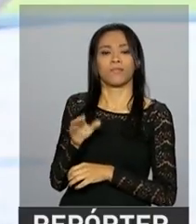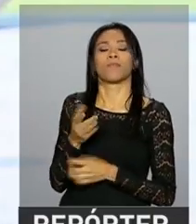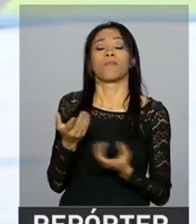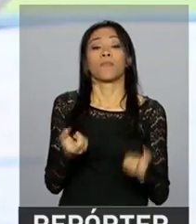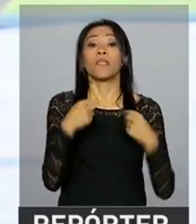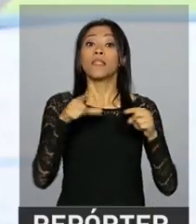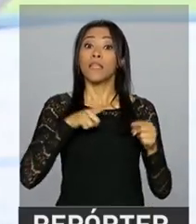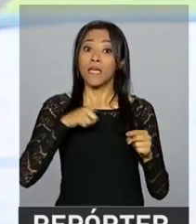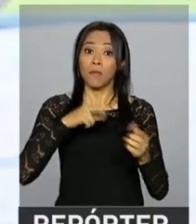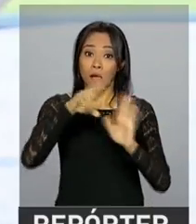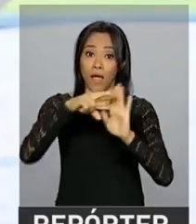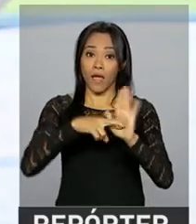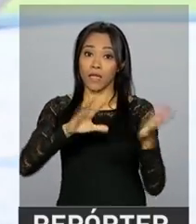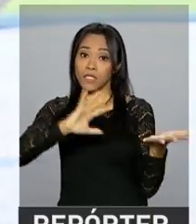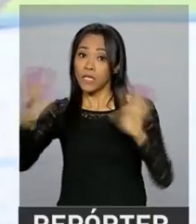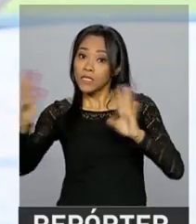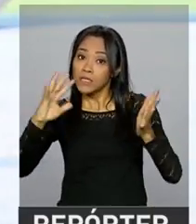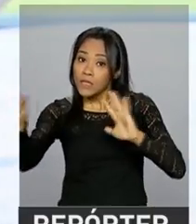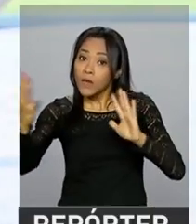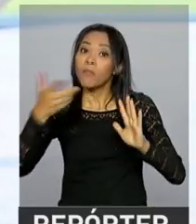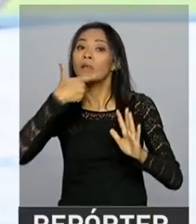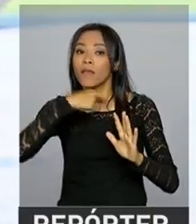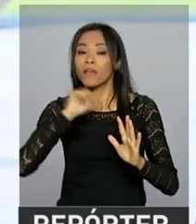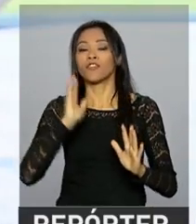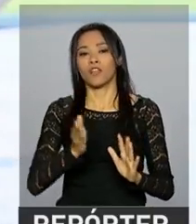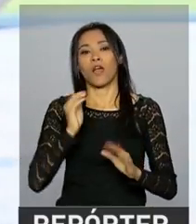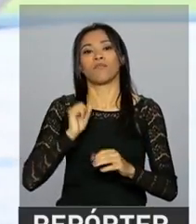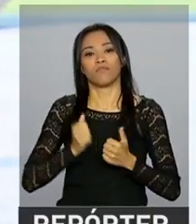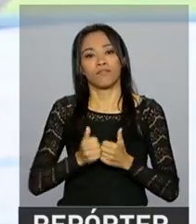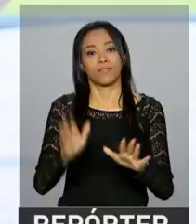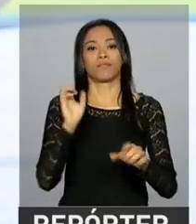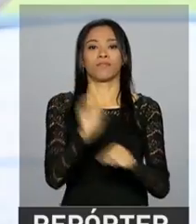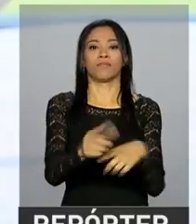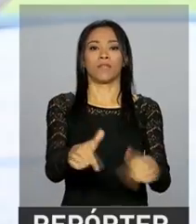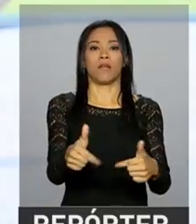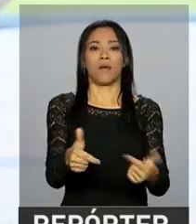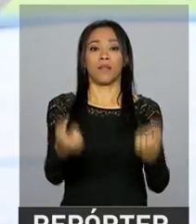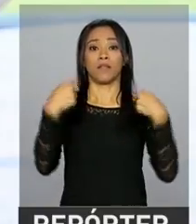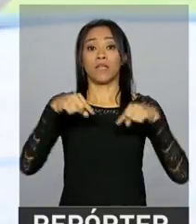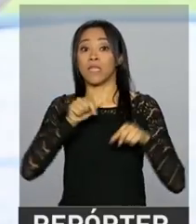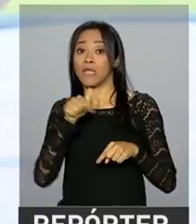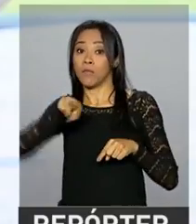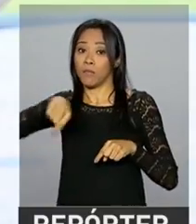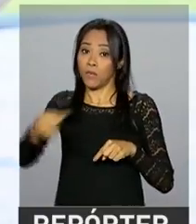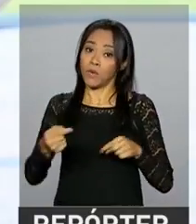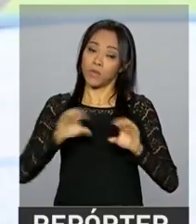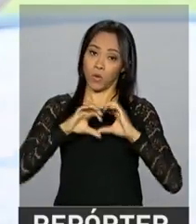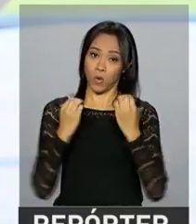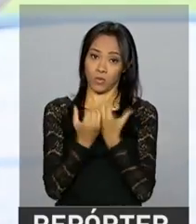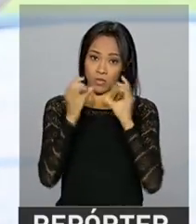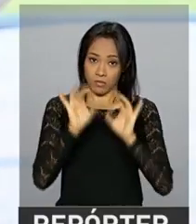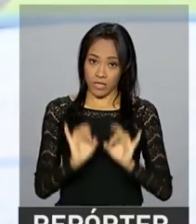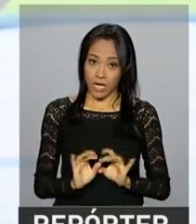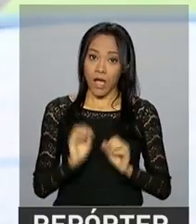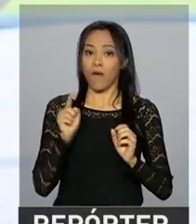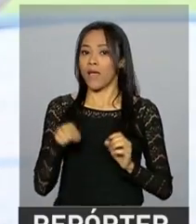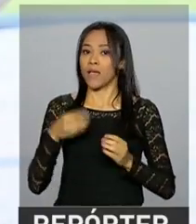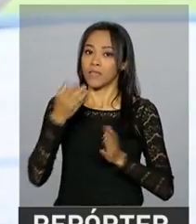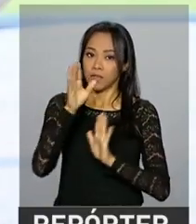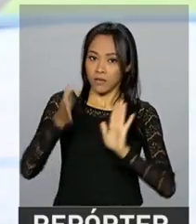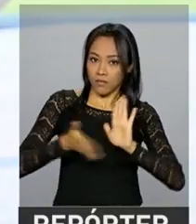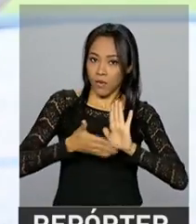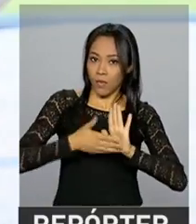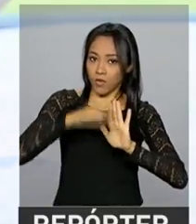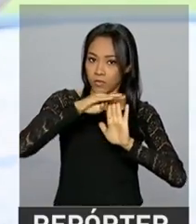regra de transição para quem já está no mercado de trabalho depois da comissão especial esse texto segue para o plenário da câmara dos deputados